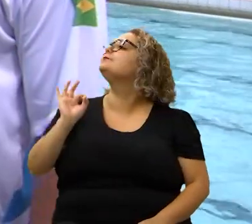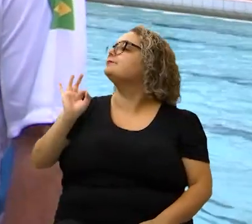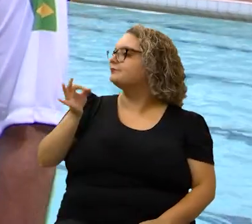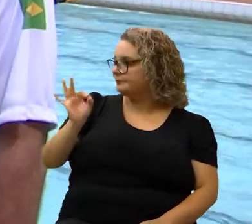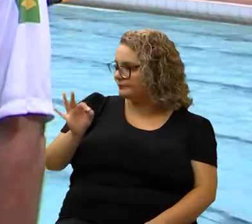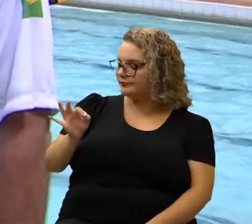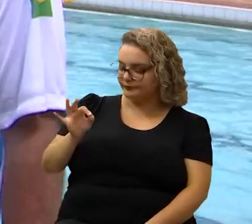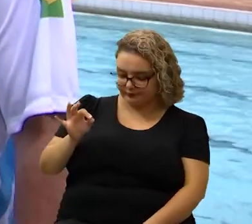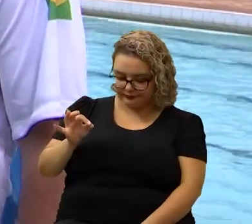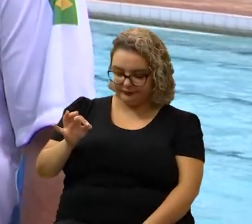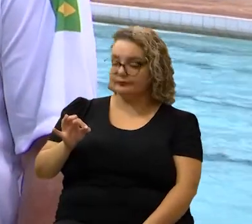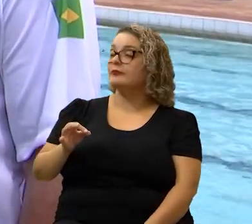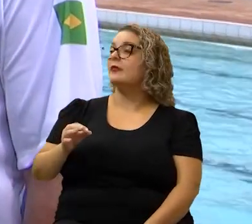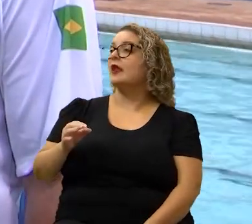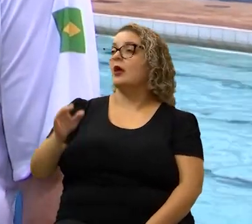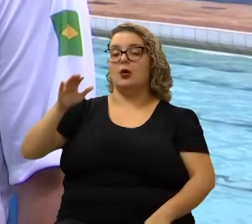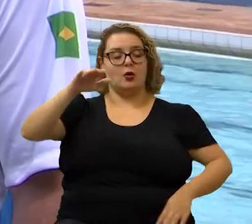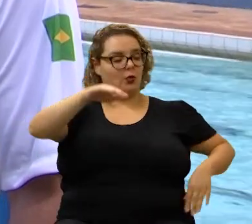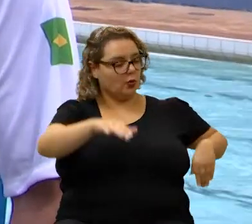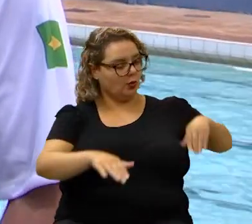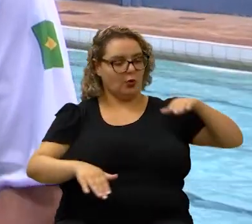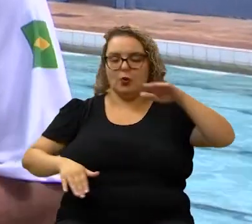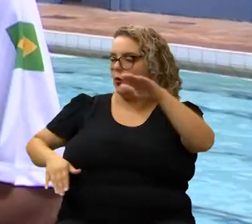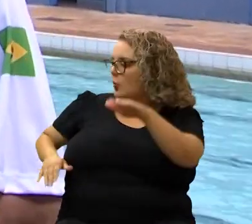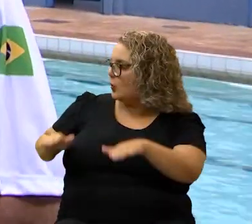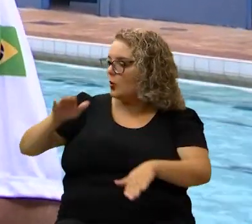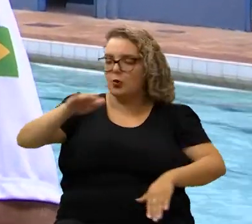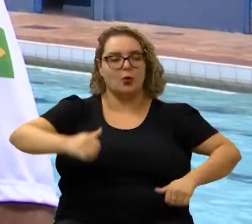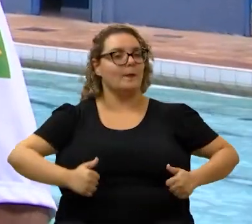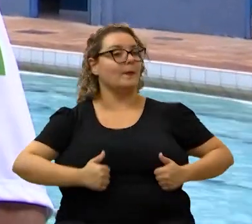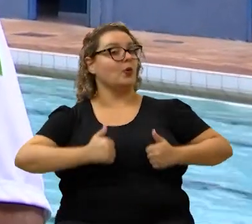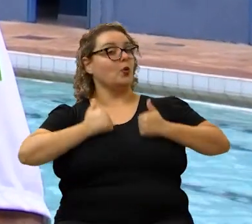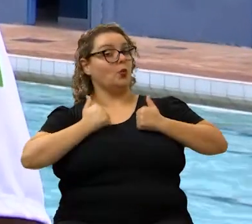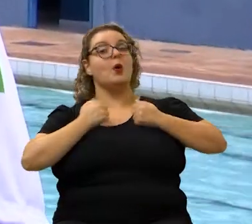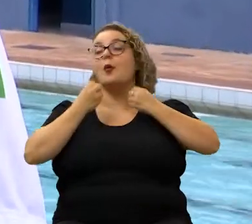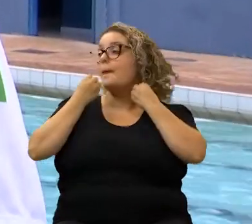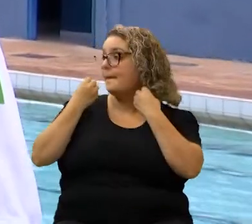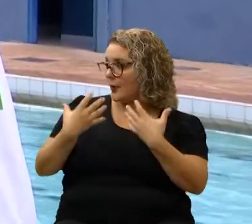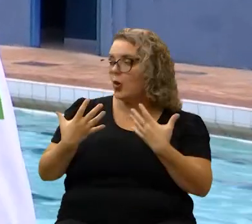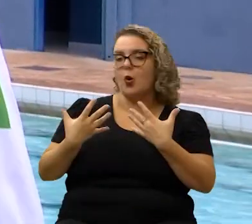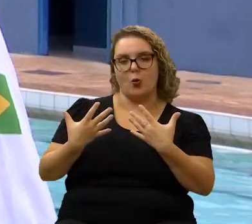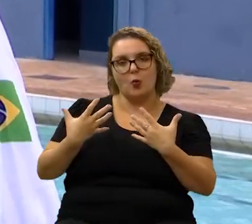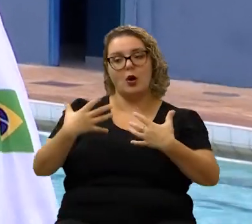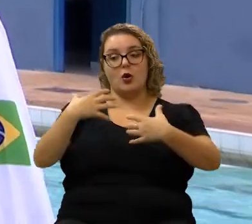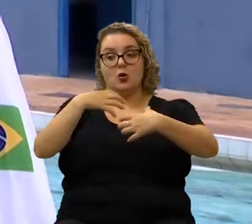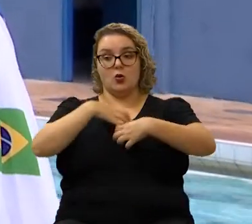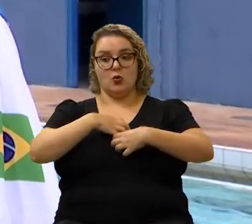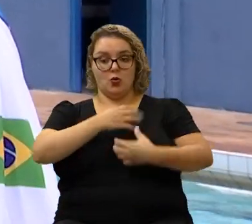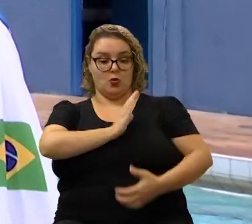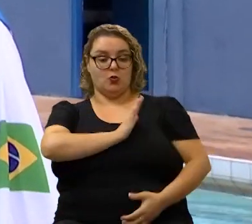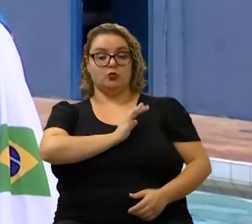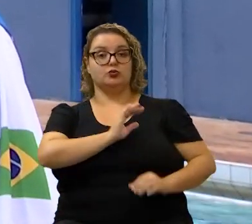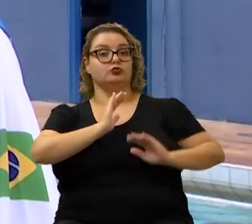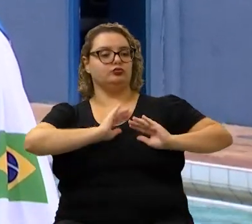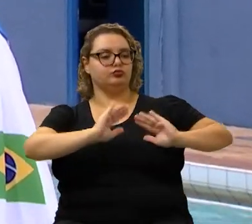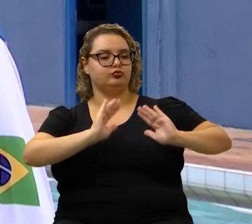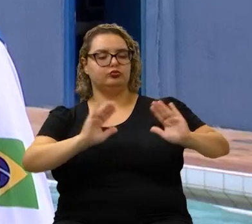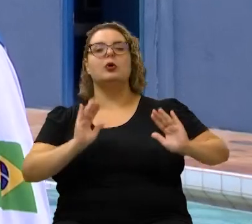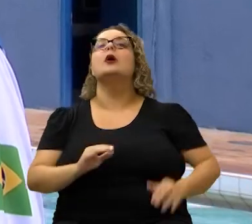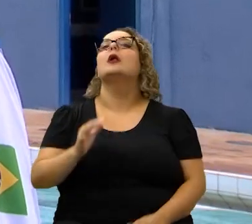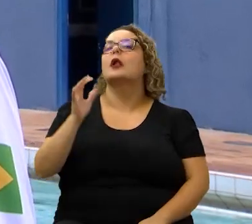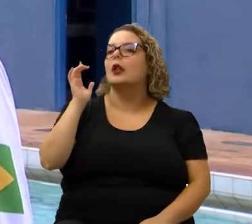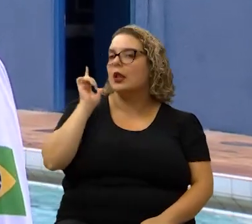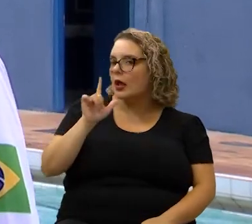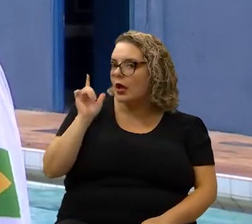aí. A natação traz uma autoestima boa, uma condição cardiovascular muito legal, você